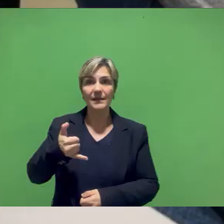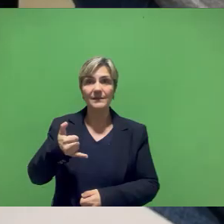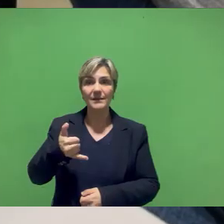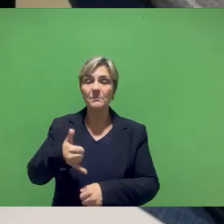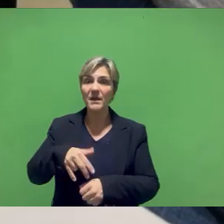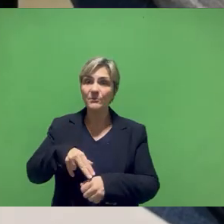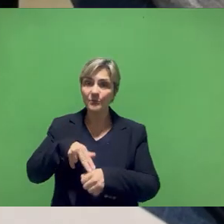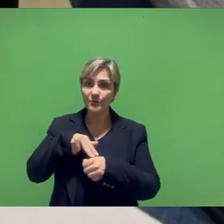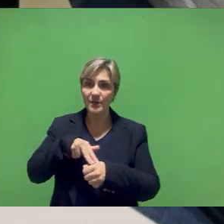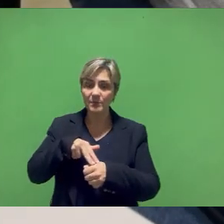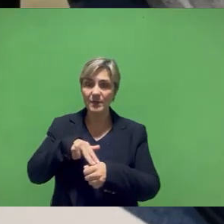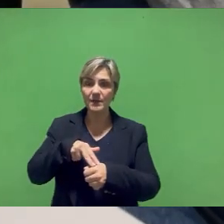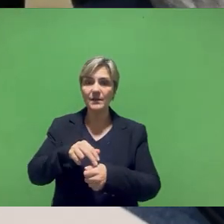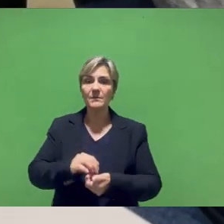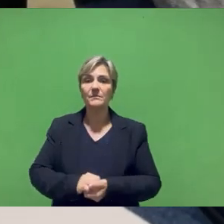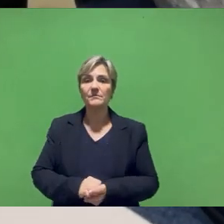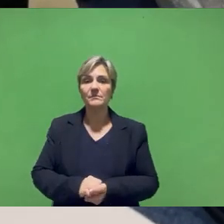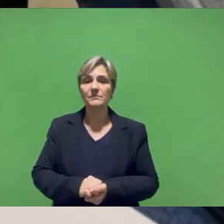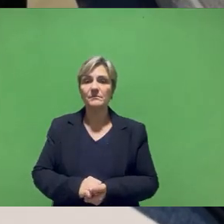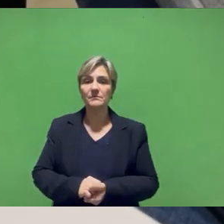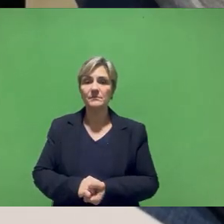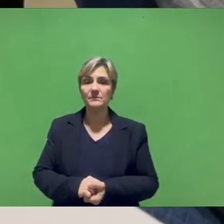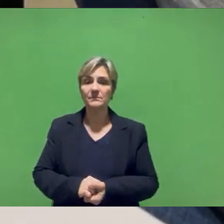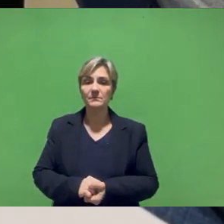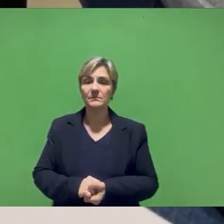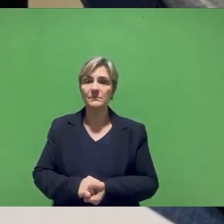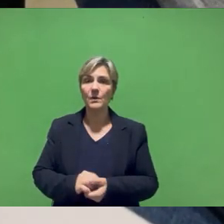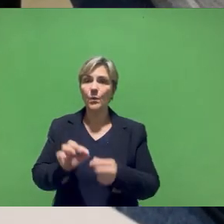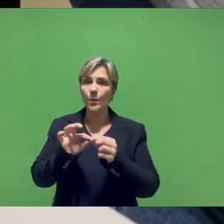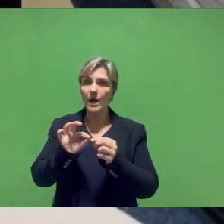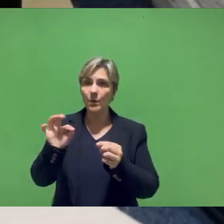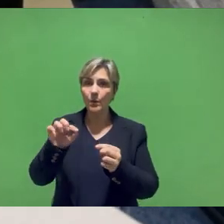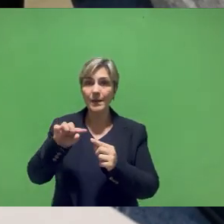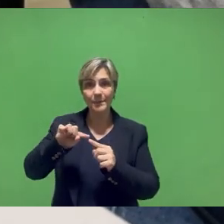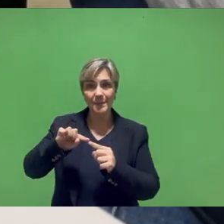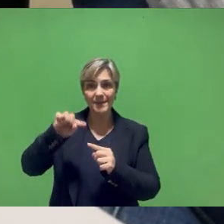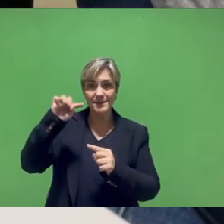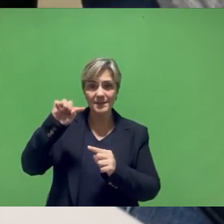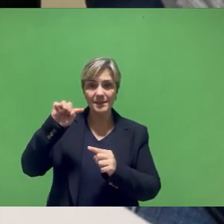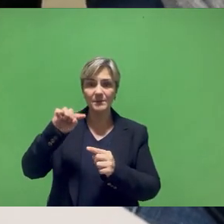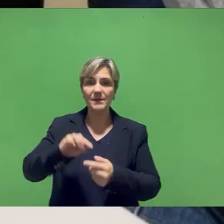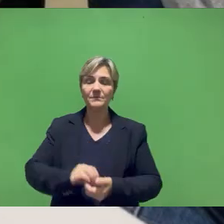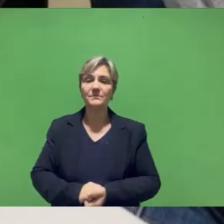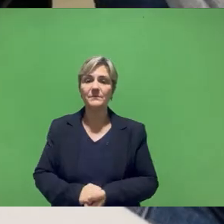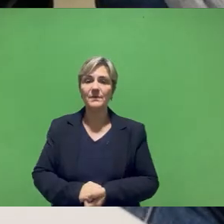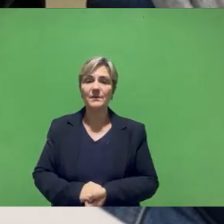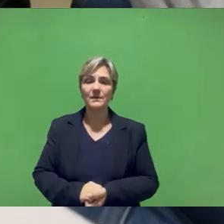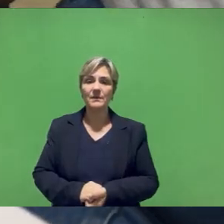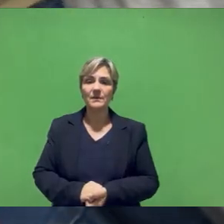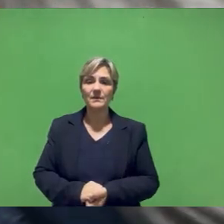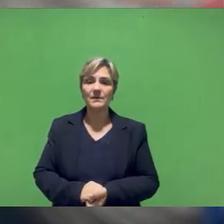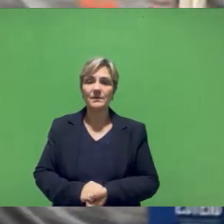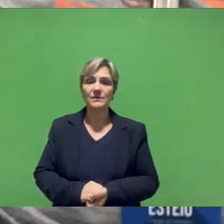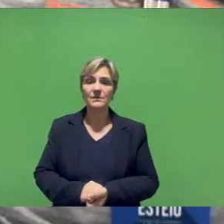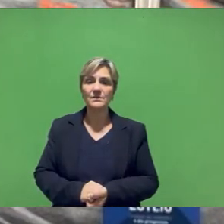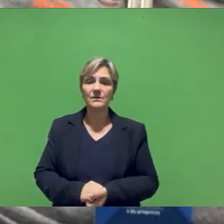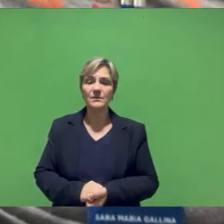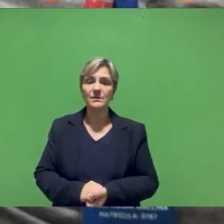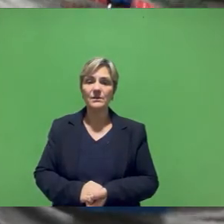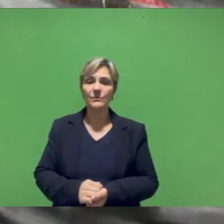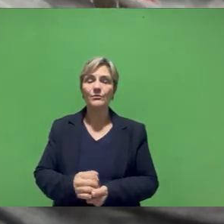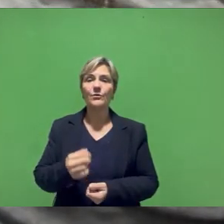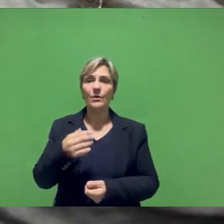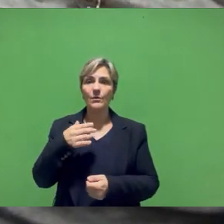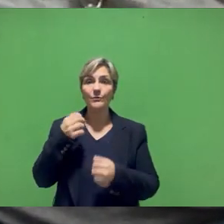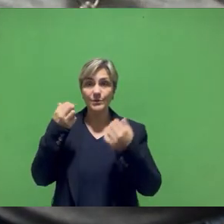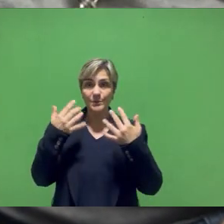não voar. Com a ponta, a agulha para cima, deixa o braço ao lado e vamos mexer só o antebraço,